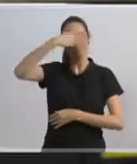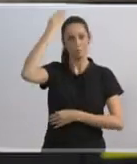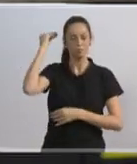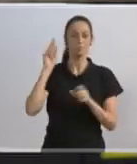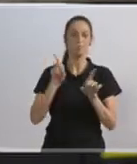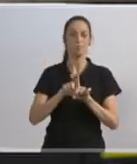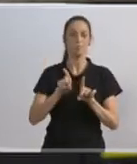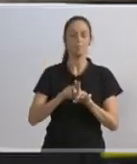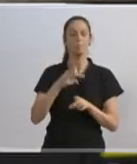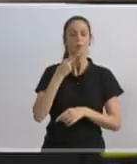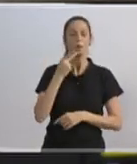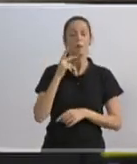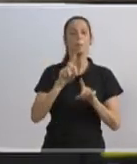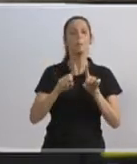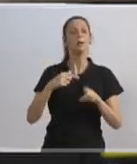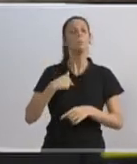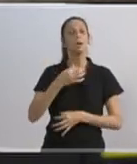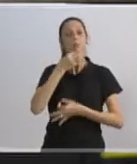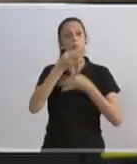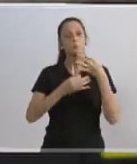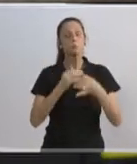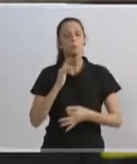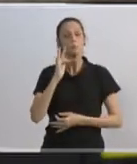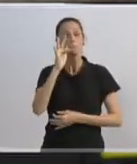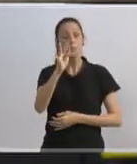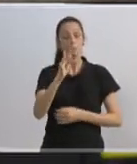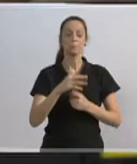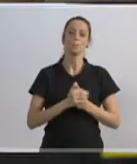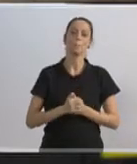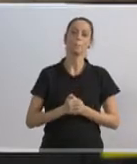uma sugestão do futuro vereador